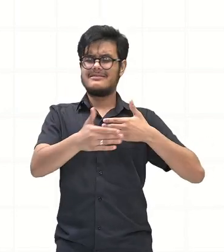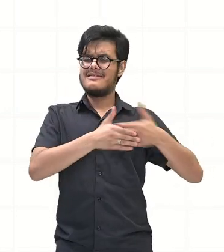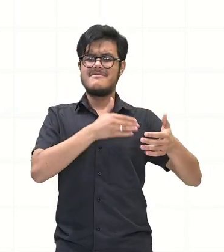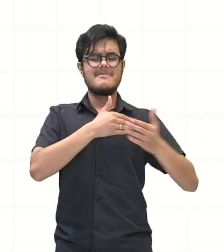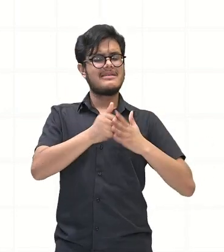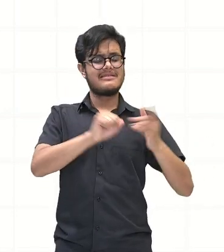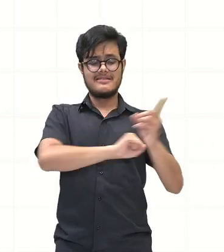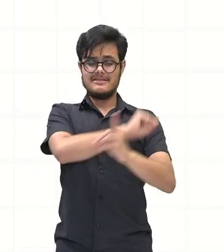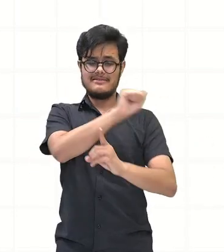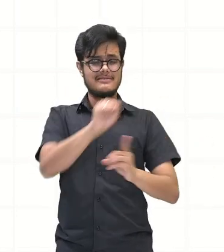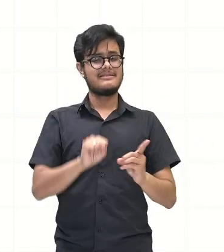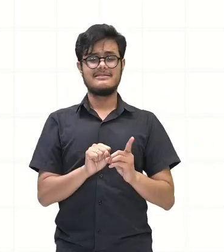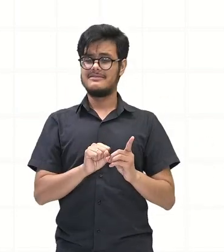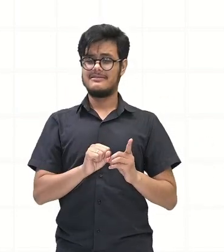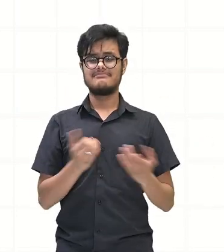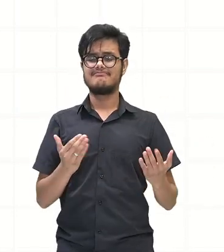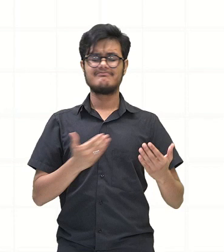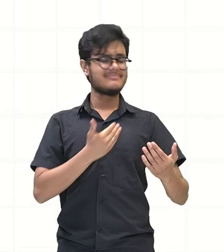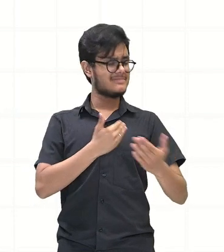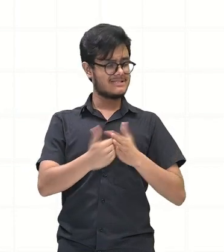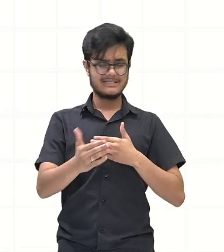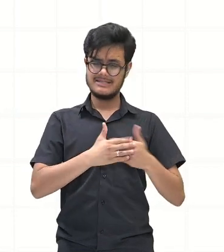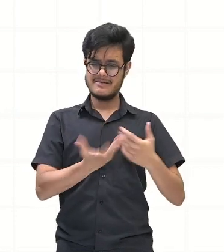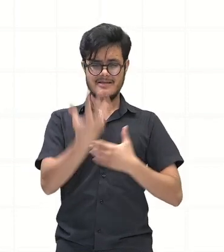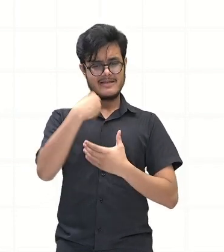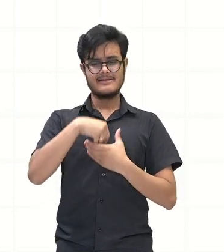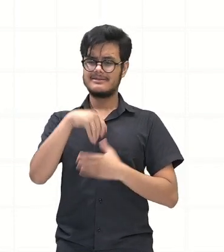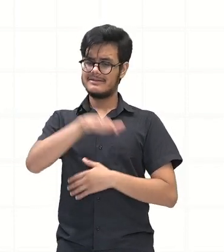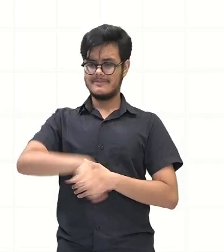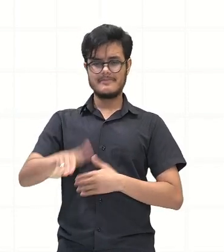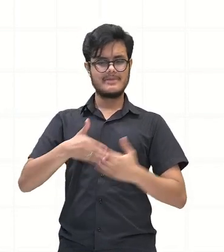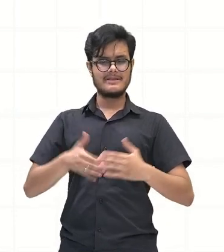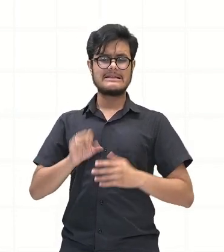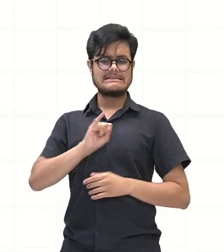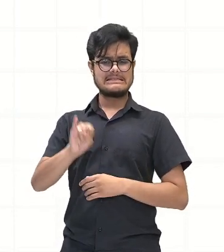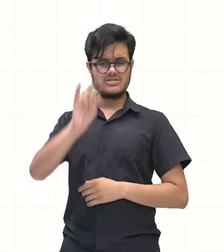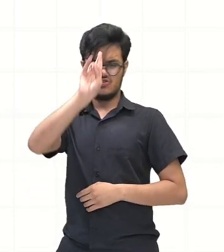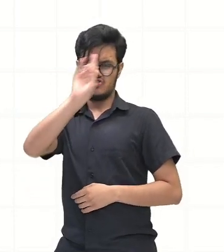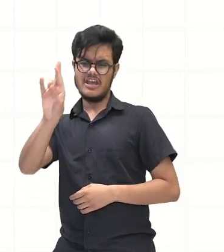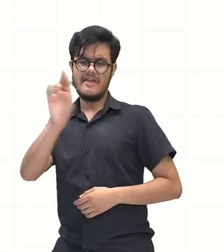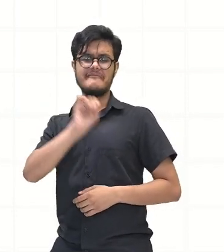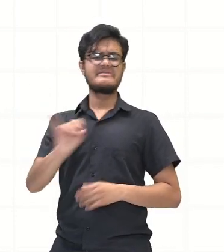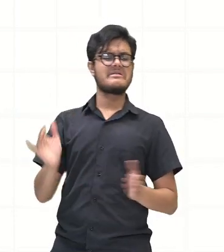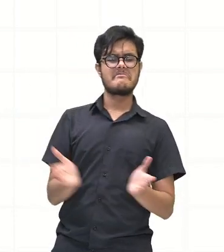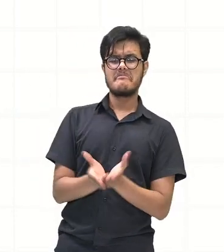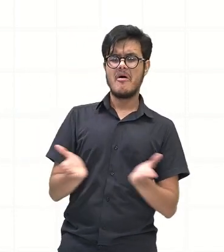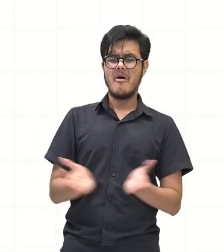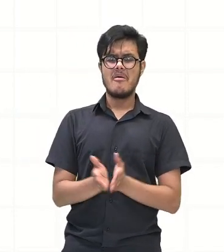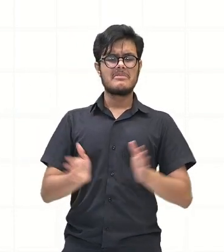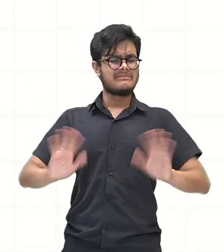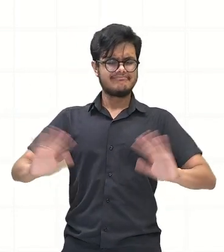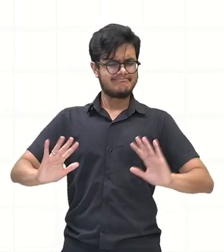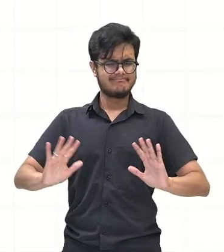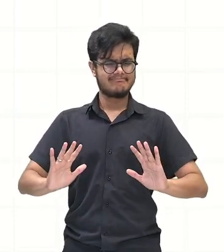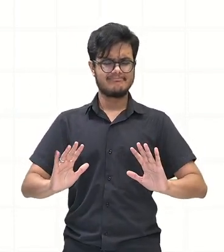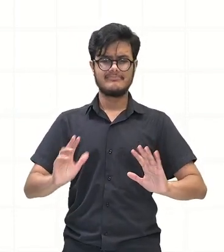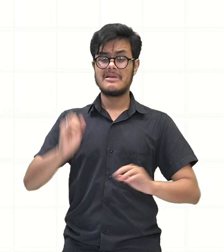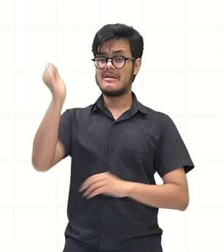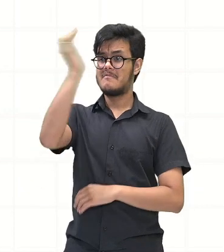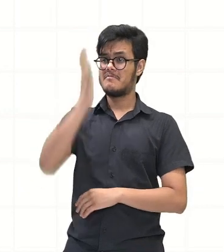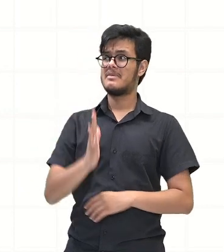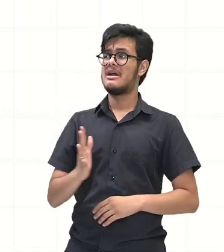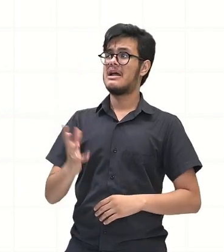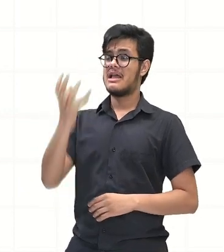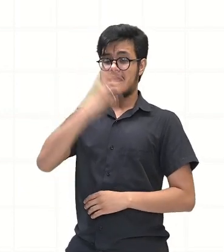elas estavam ali inseridas dentro do continente africano. Inclusive, vieram para o território brasileiro reis